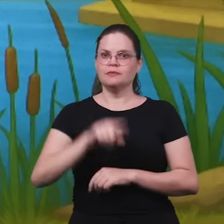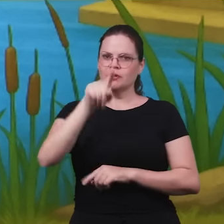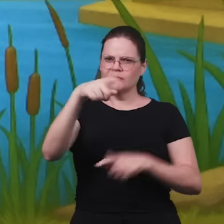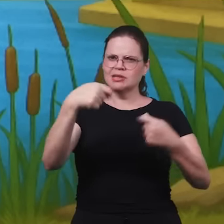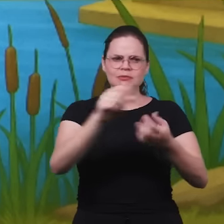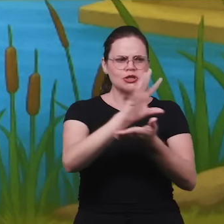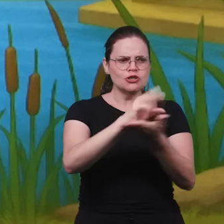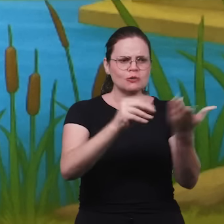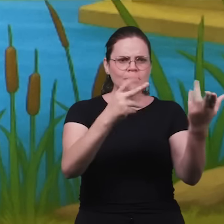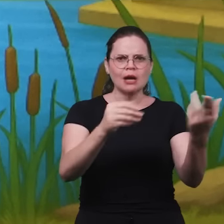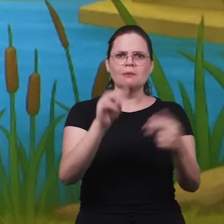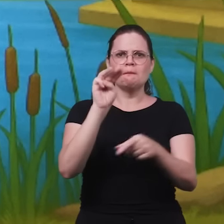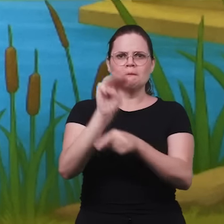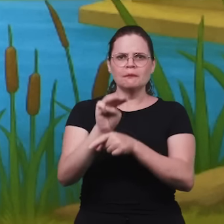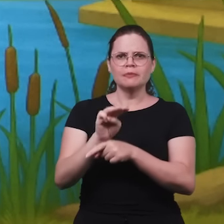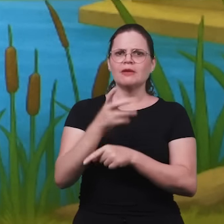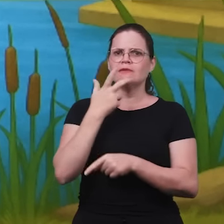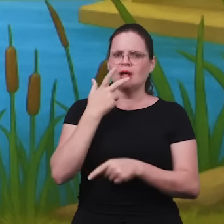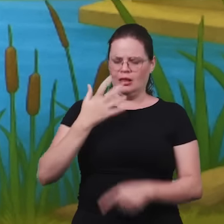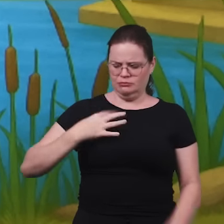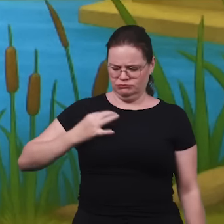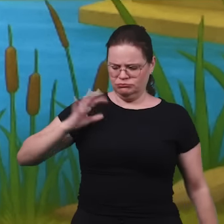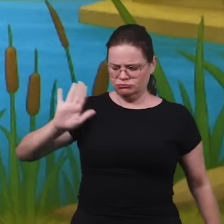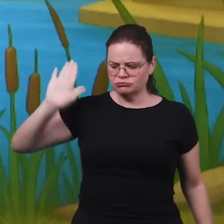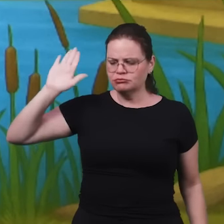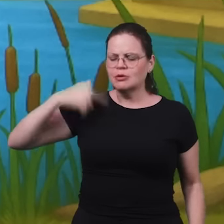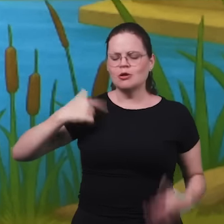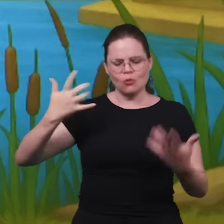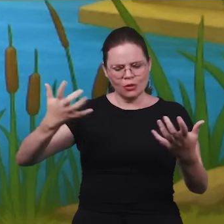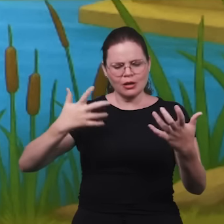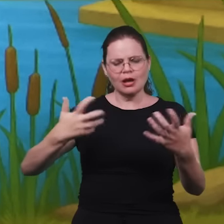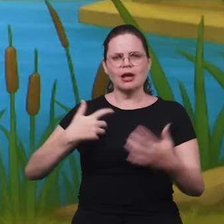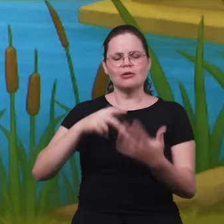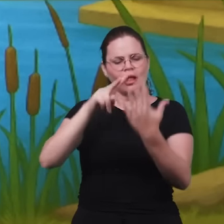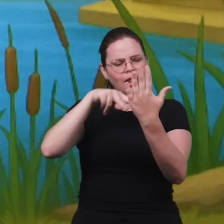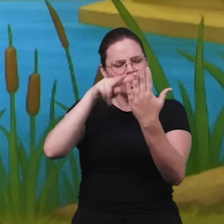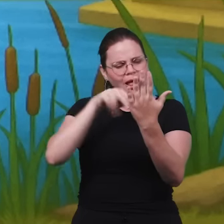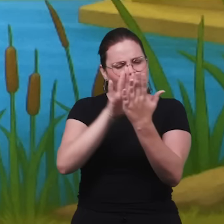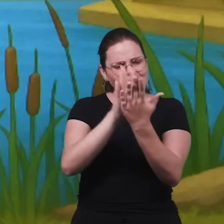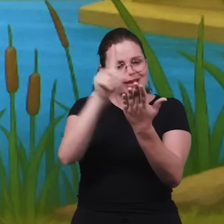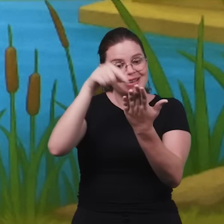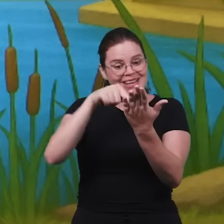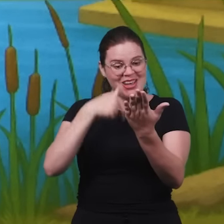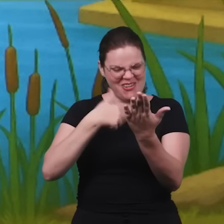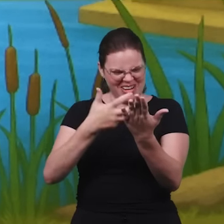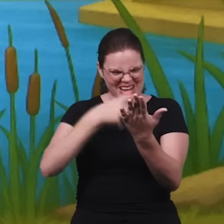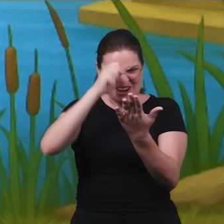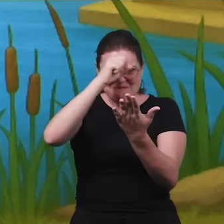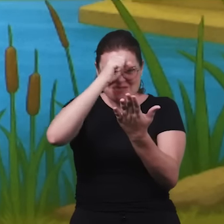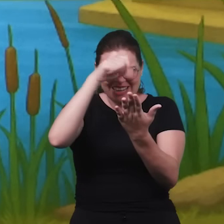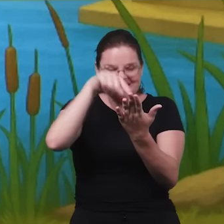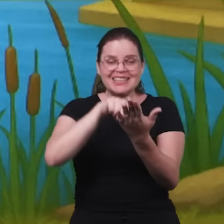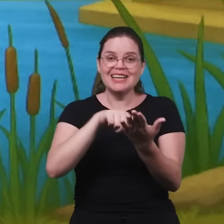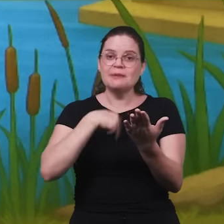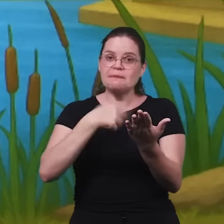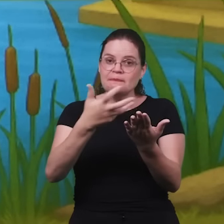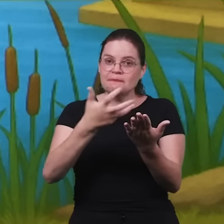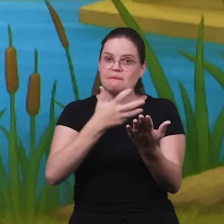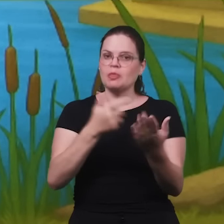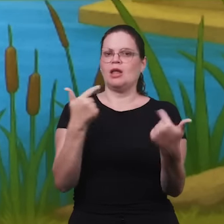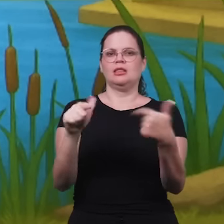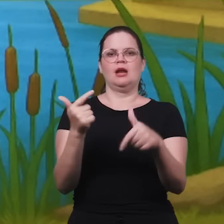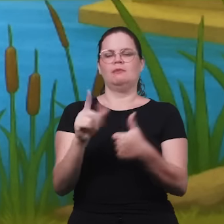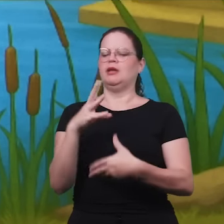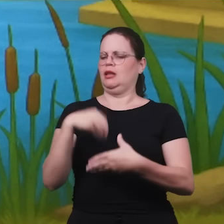eu irei amar a palavra de Deus, eu irei realizar a obra de Deus,